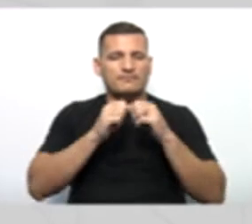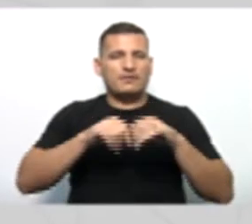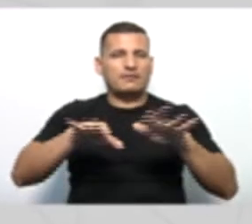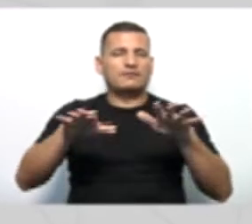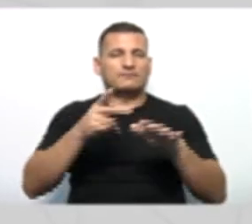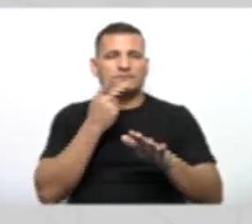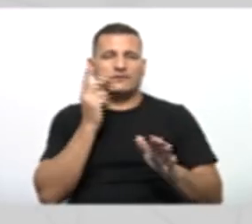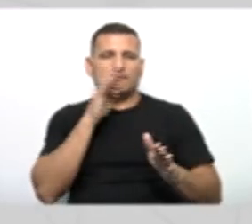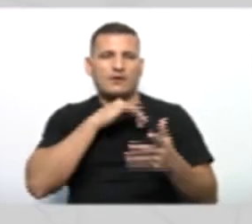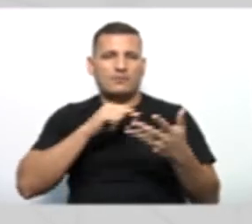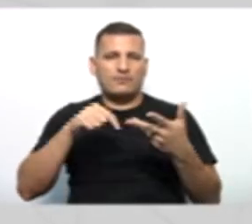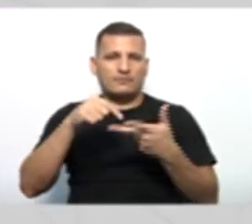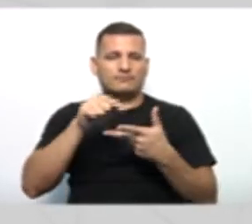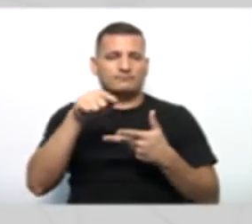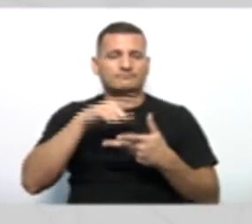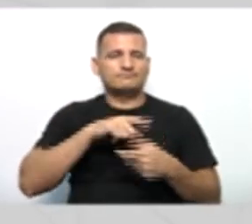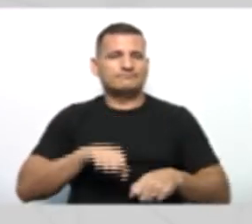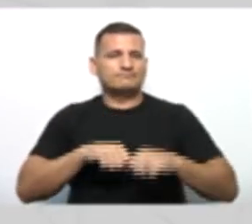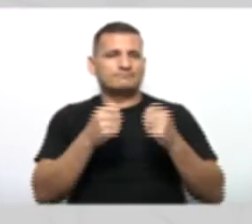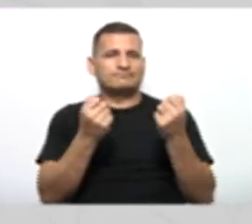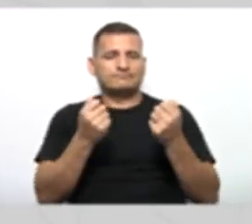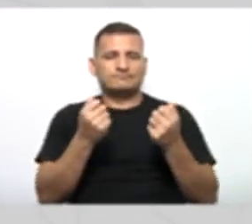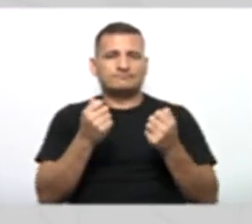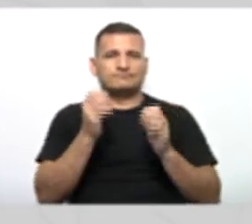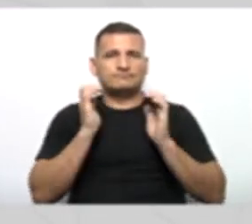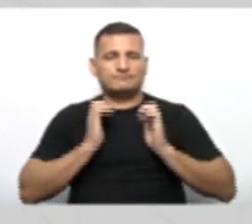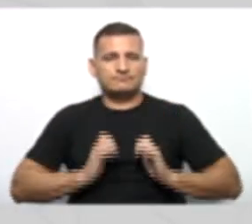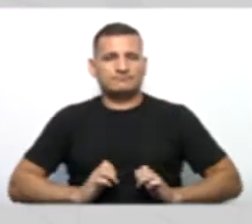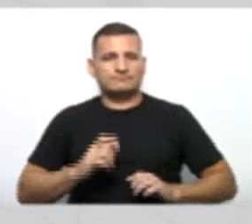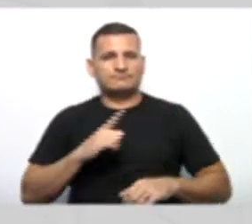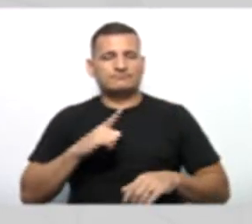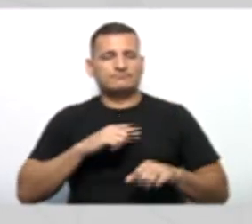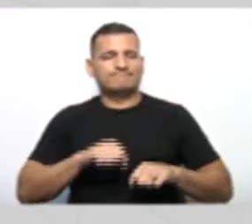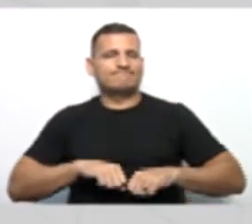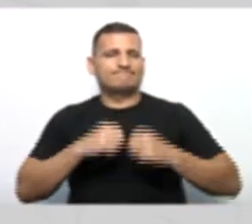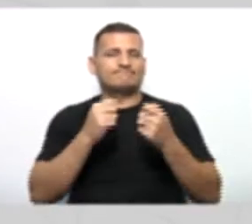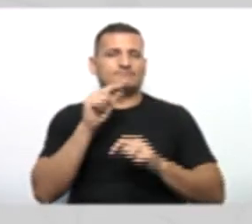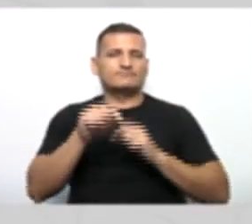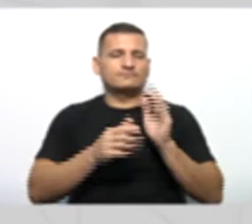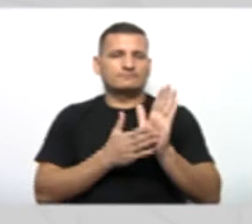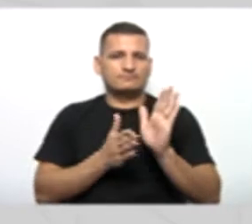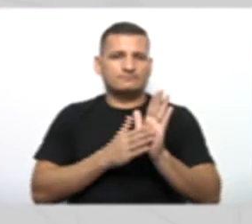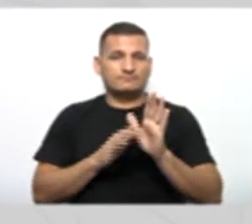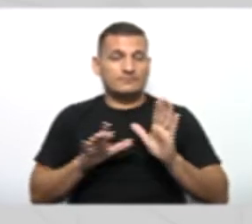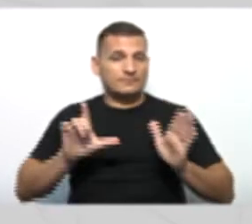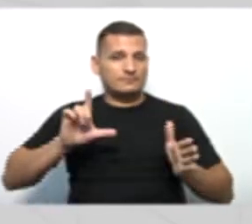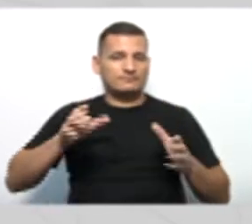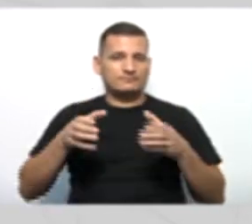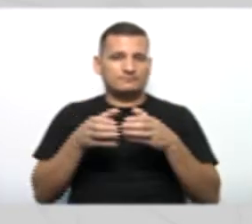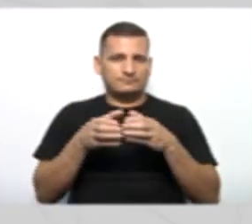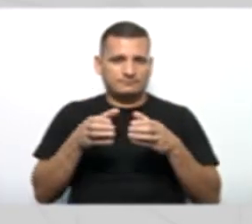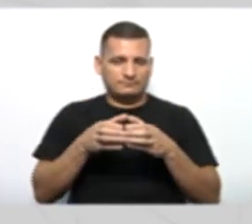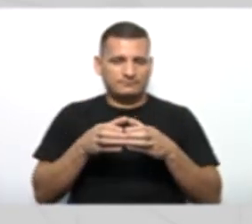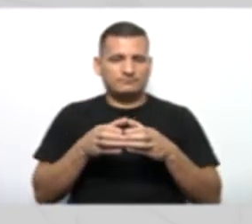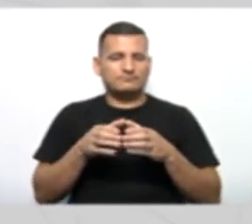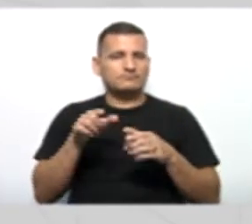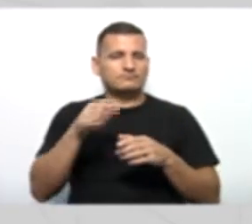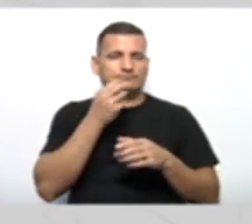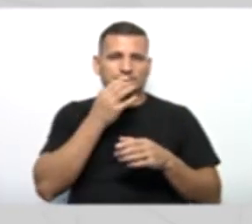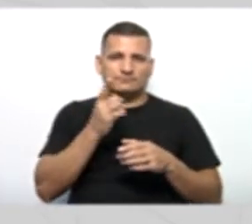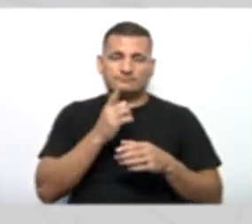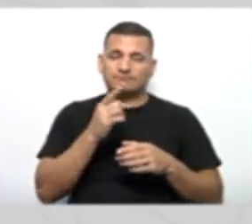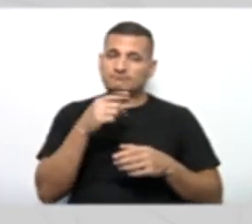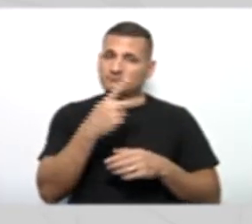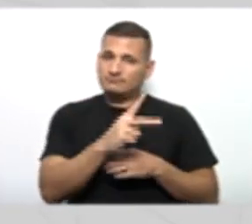colegas da empresa ela está violando a ética ela está violando aquilo que foi proposto coletivamente e isso evidentemente não vai ser